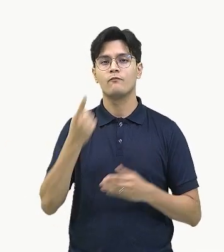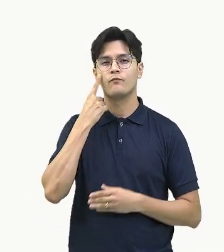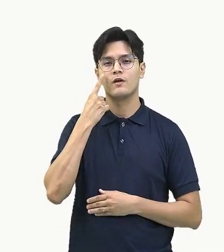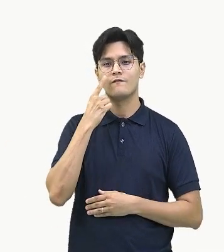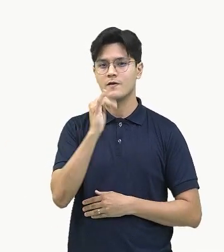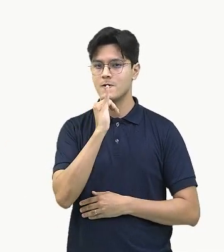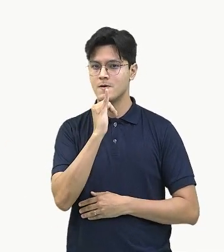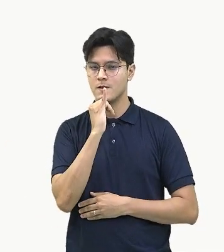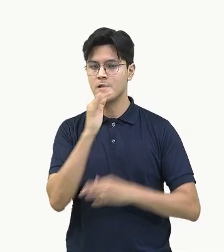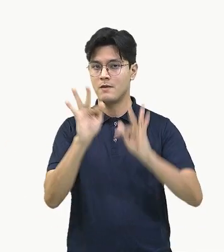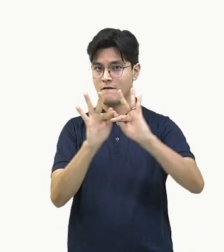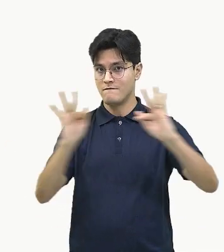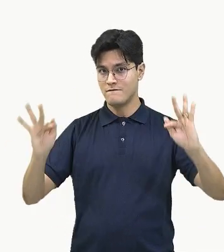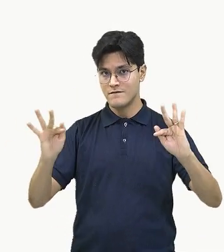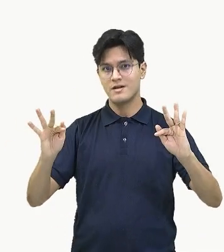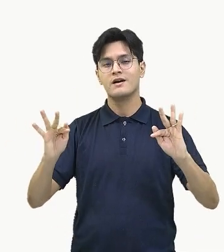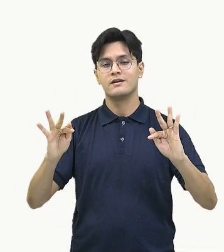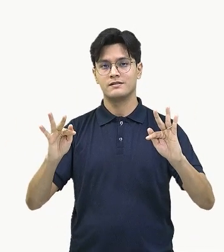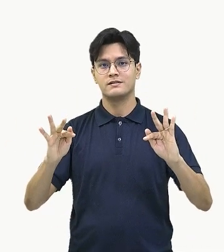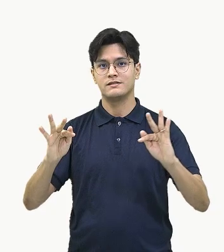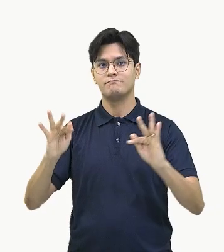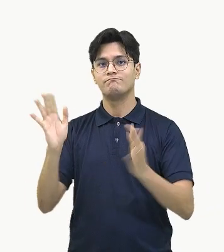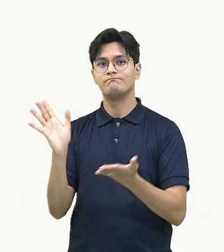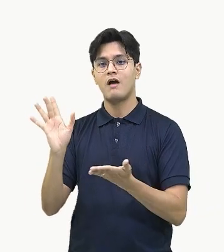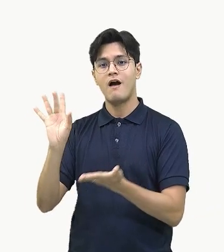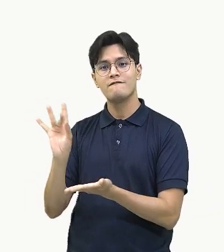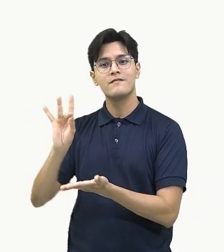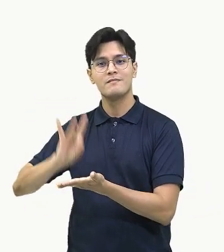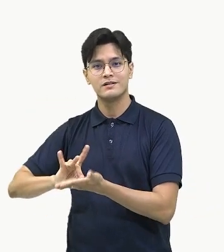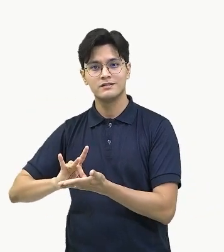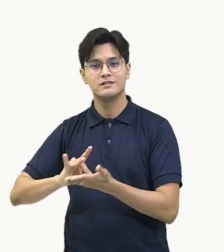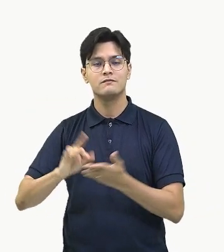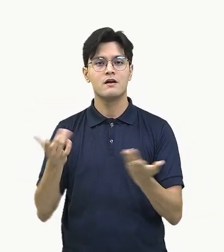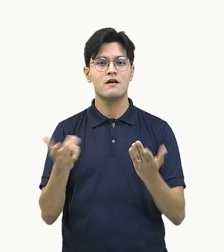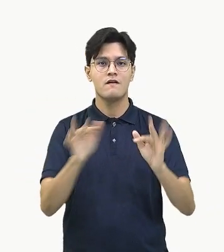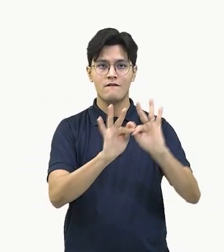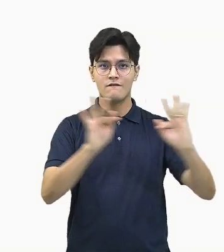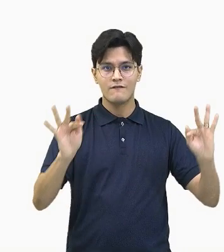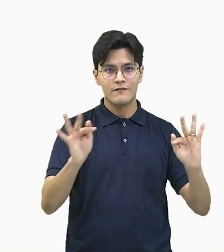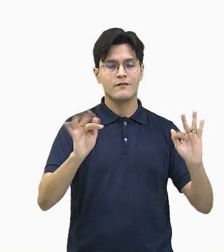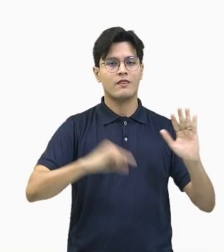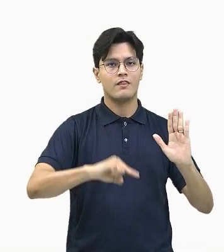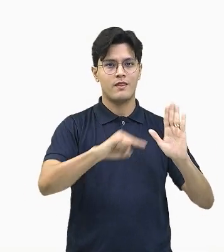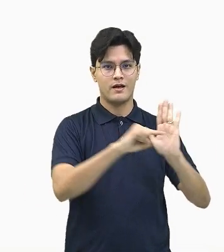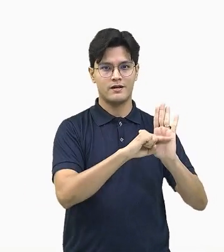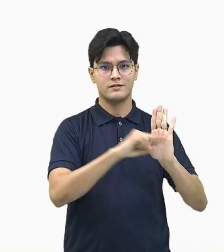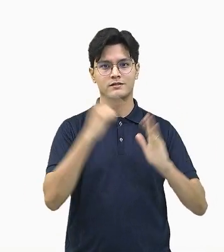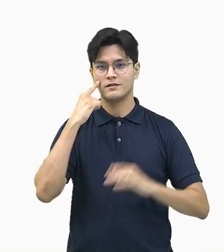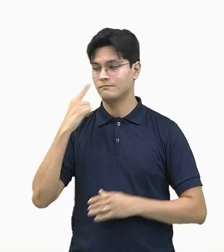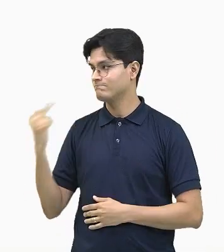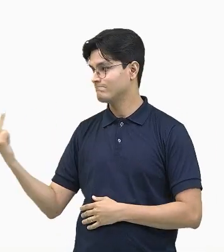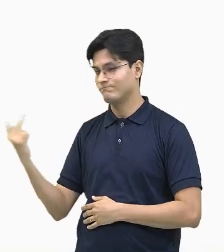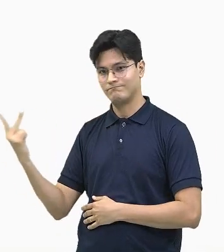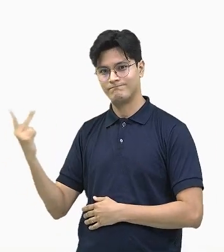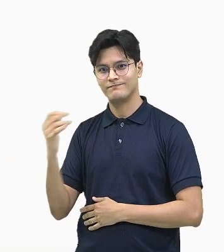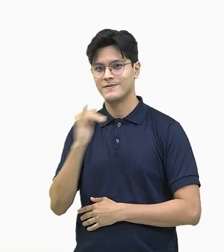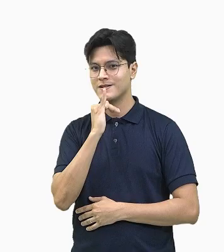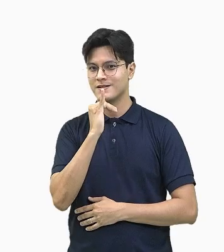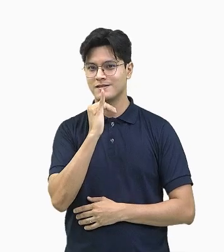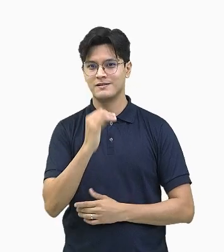frase na negativa no simple past, ok? Nós temos 2 exemplos aqui e nós